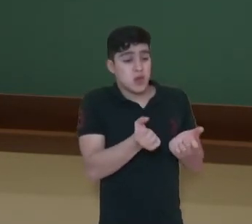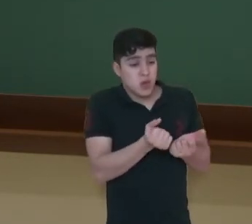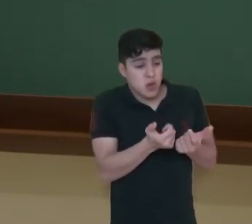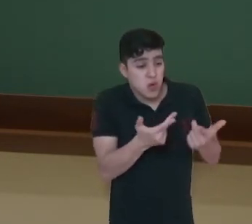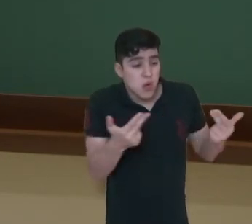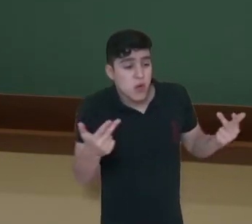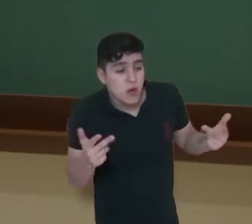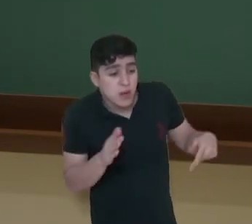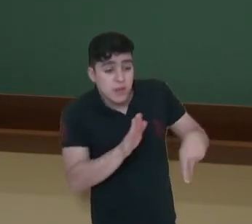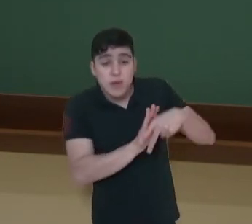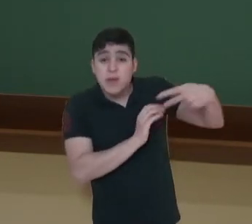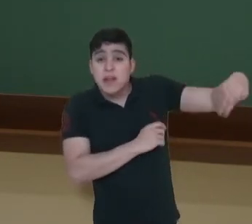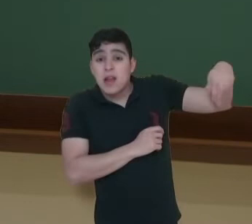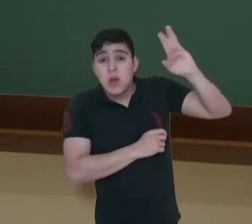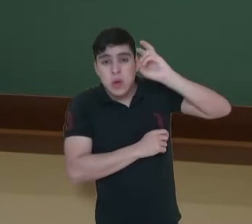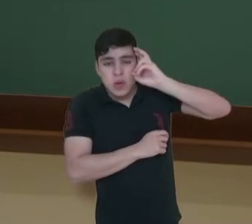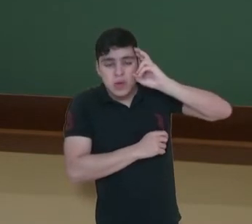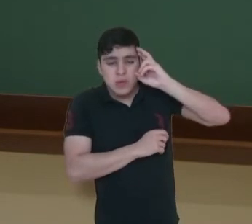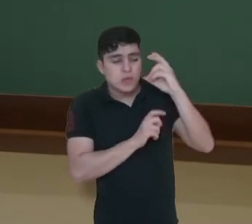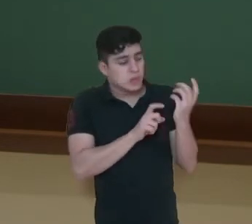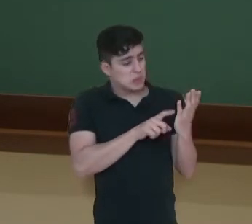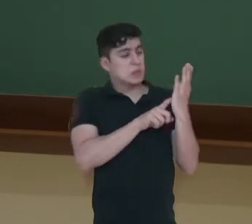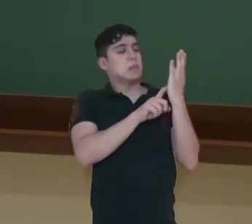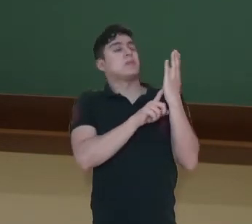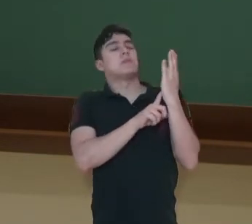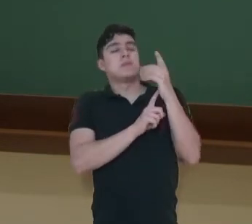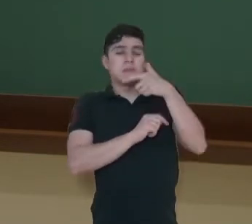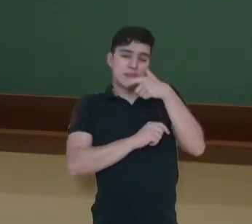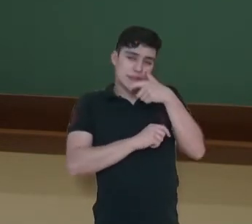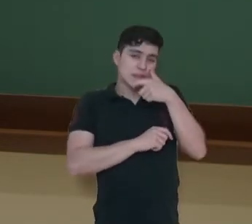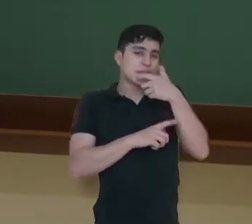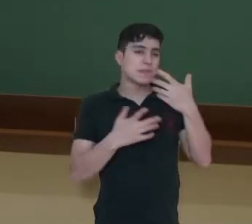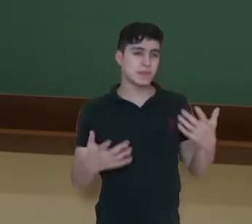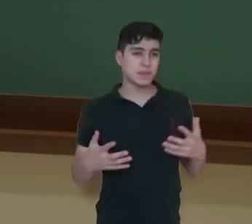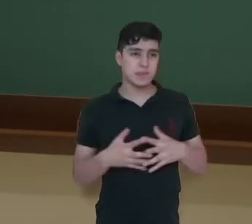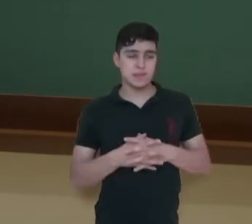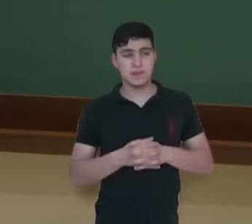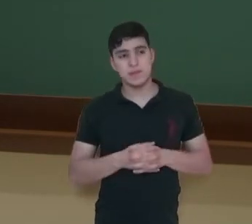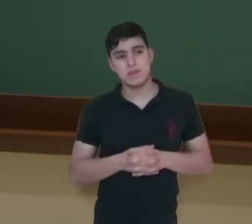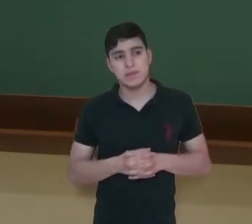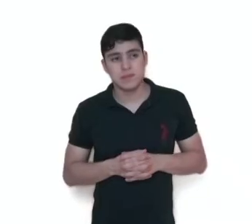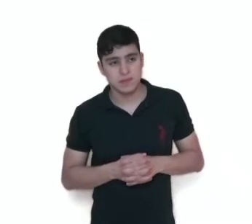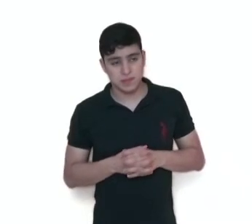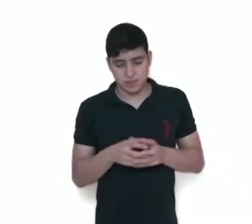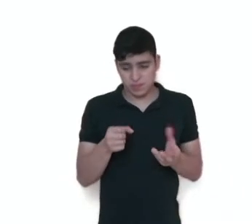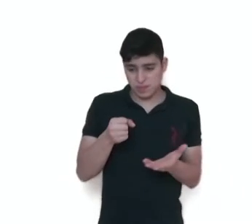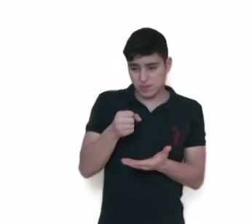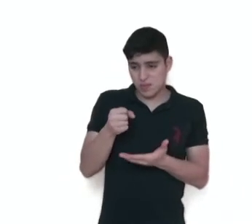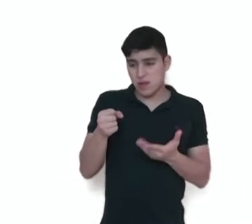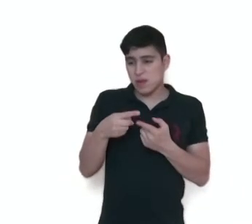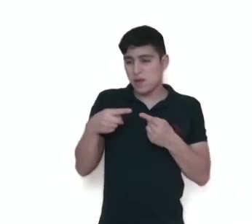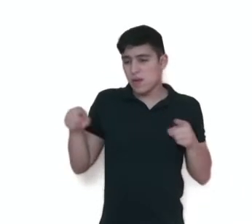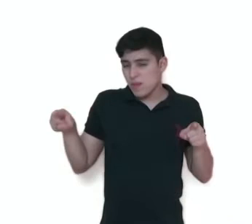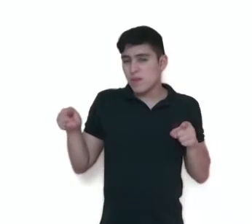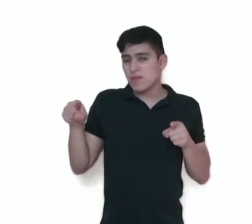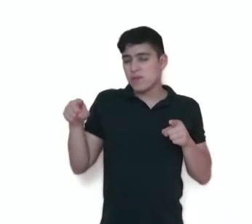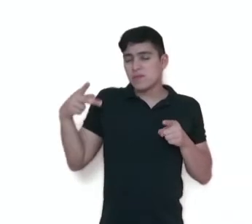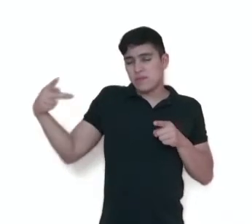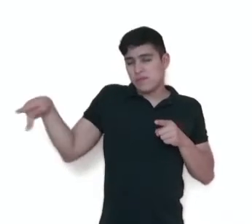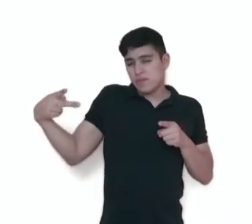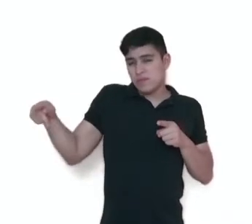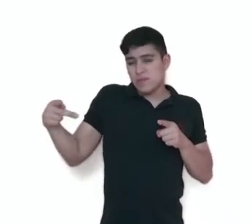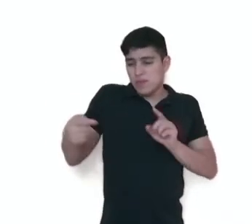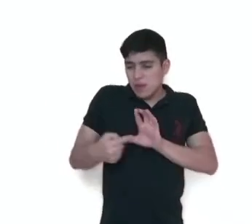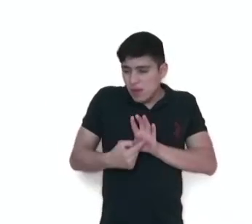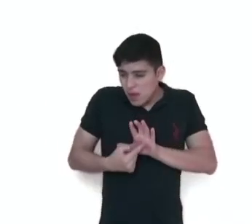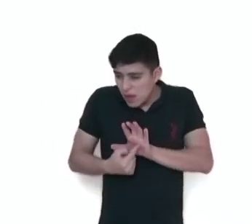nossa cultura, que nasceram lá, e ele começa a mostrar isso dentro desse documentário. Com base numa música de Belchior, Emicida, Majur e Pablo Vittar, nos